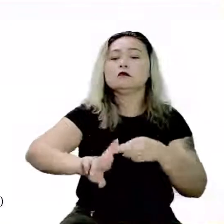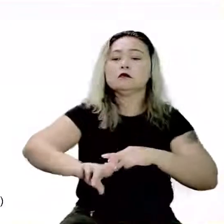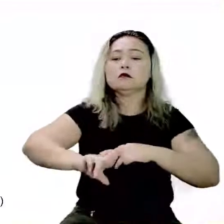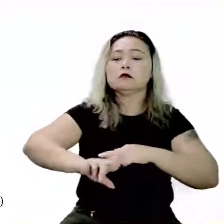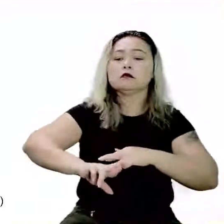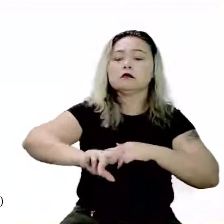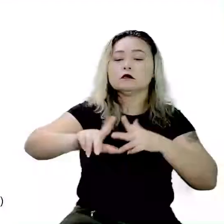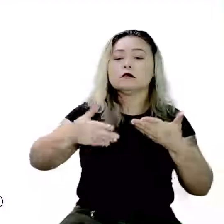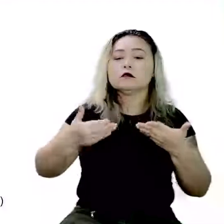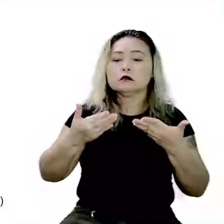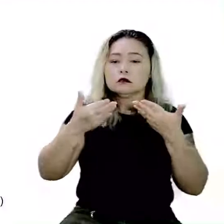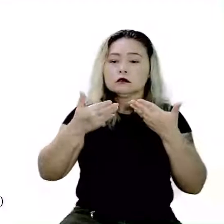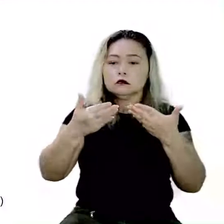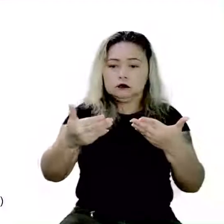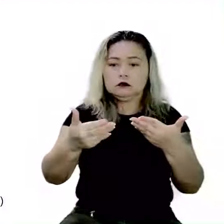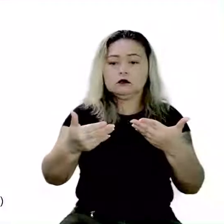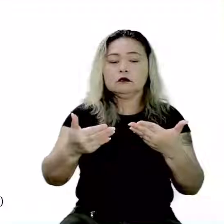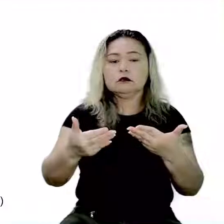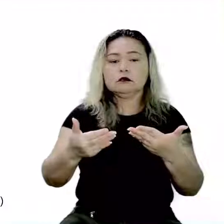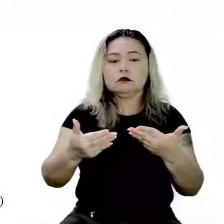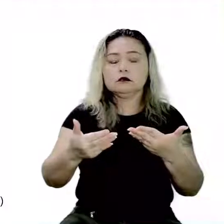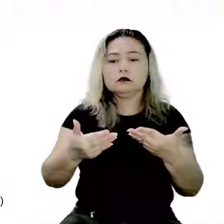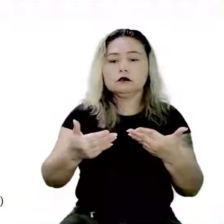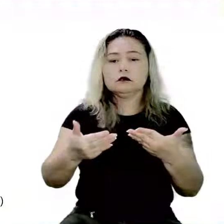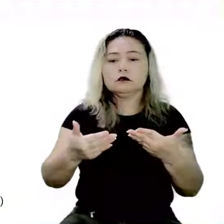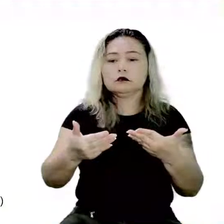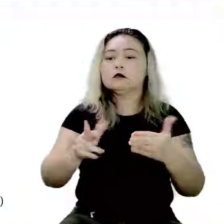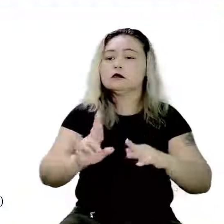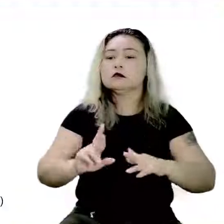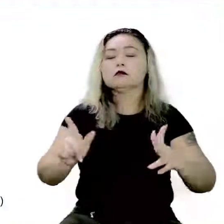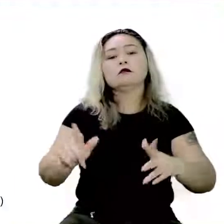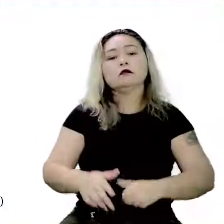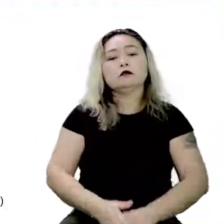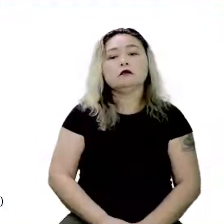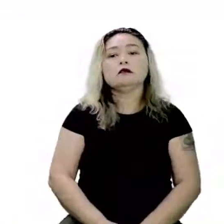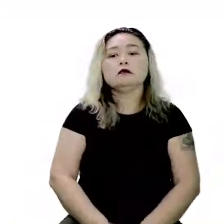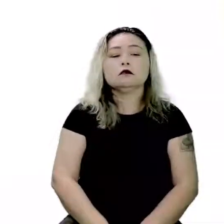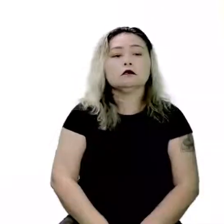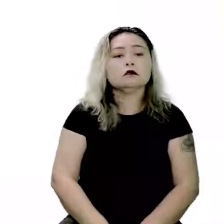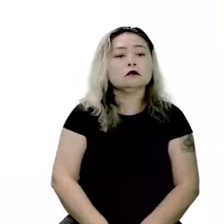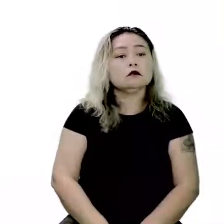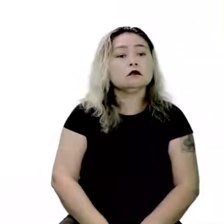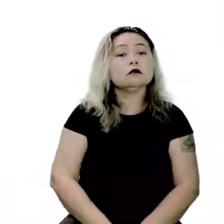diferente e a aproximação se tornou também diferente. Ok?